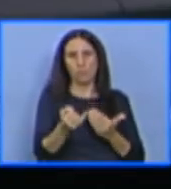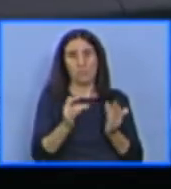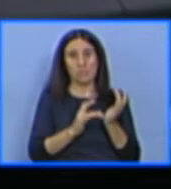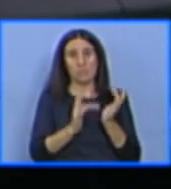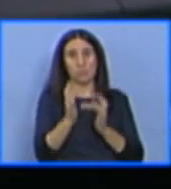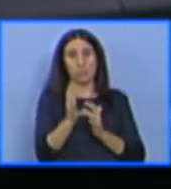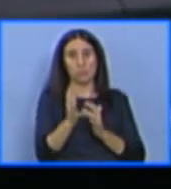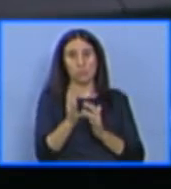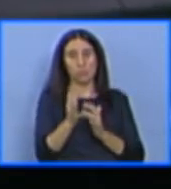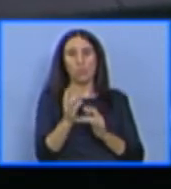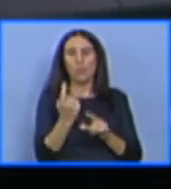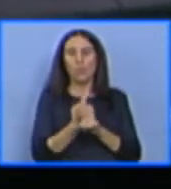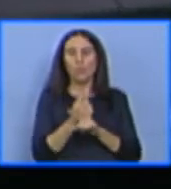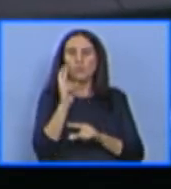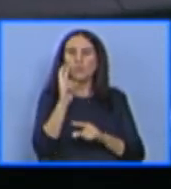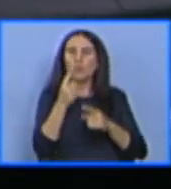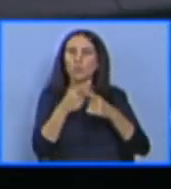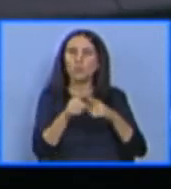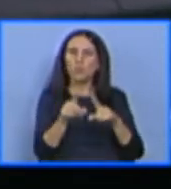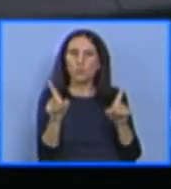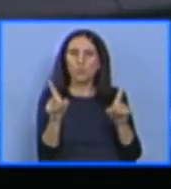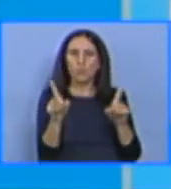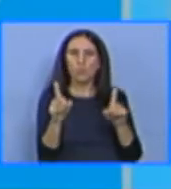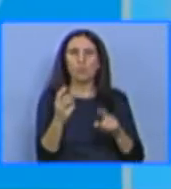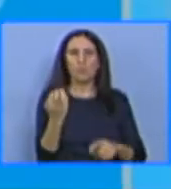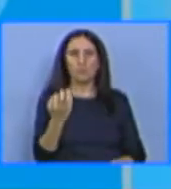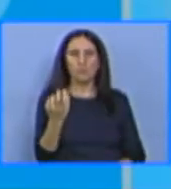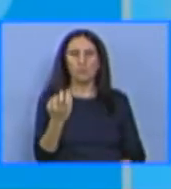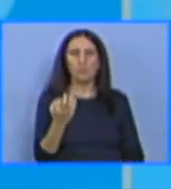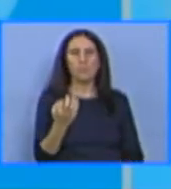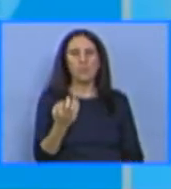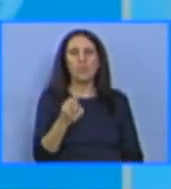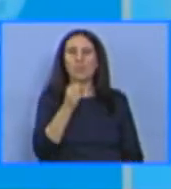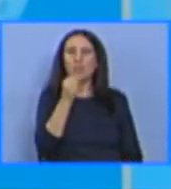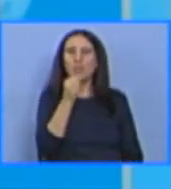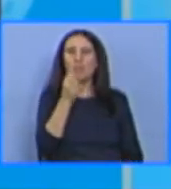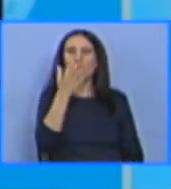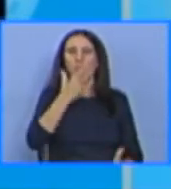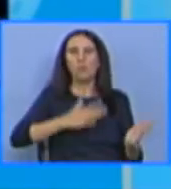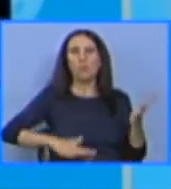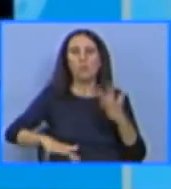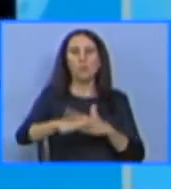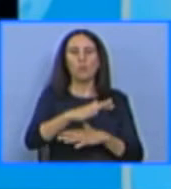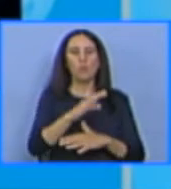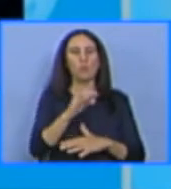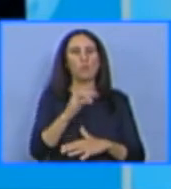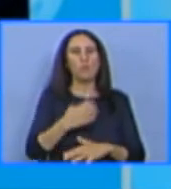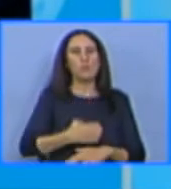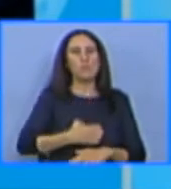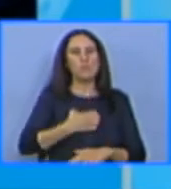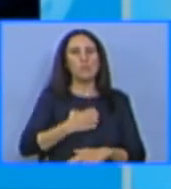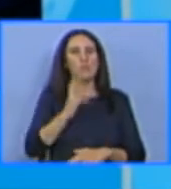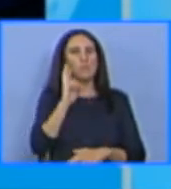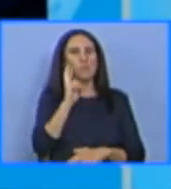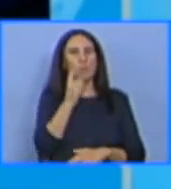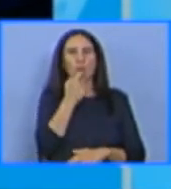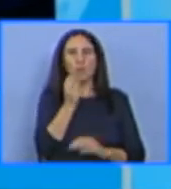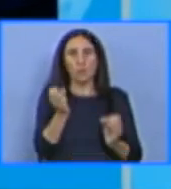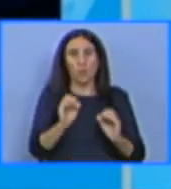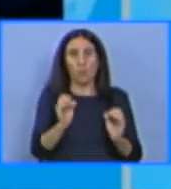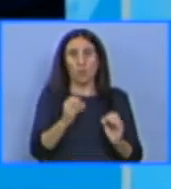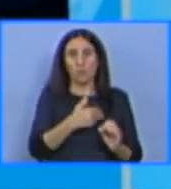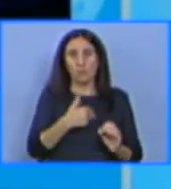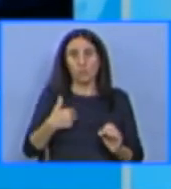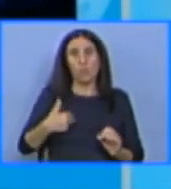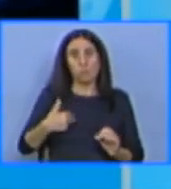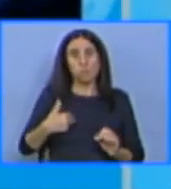A gente olha para as coisas de outra maneira. Aliás, normalmente também o povo diz: só valorizamos aquilo que não temos, só sabemos o que é saúde